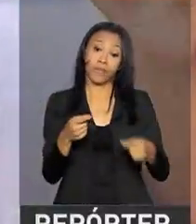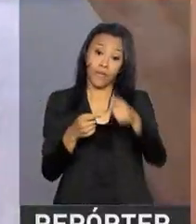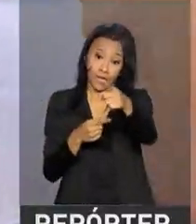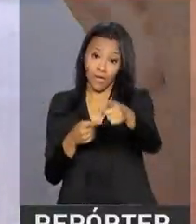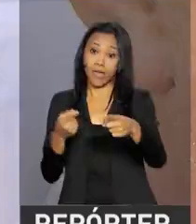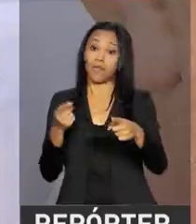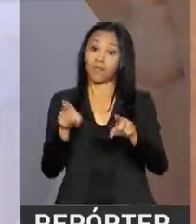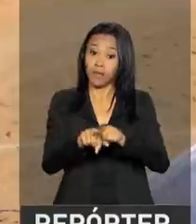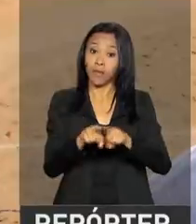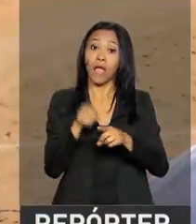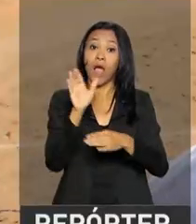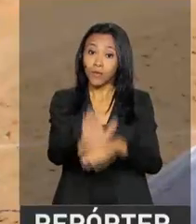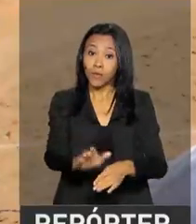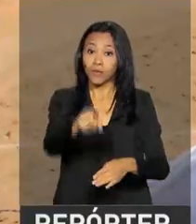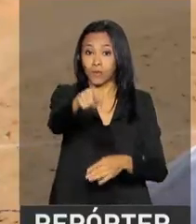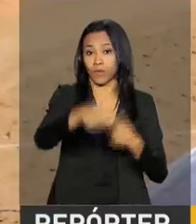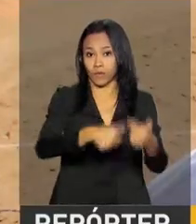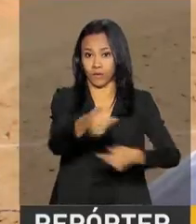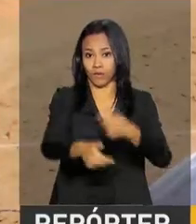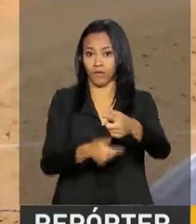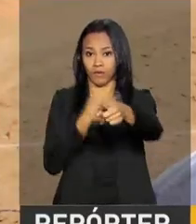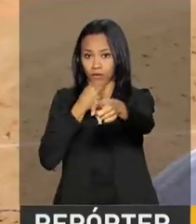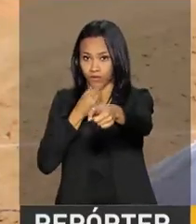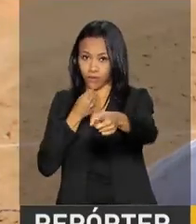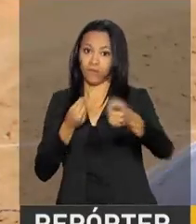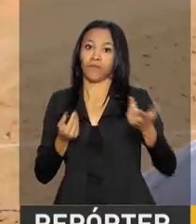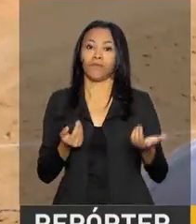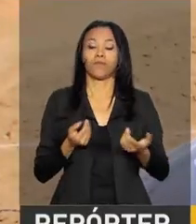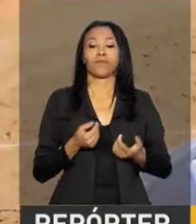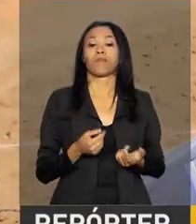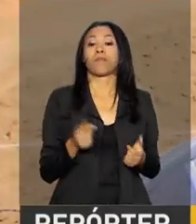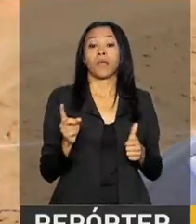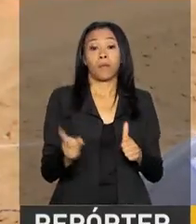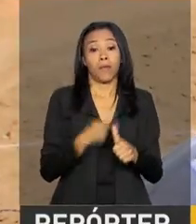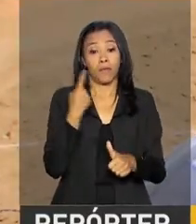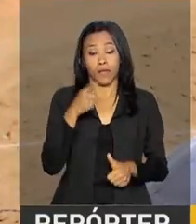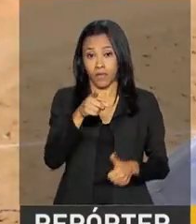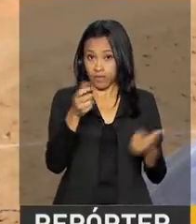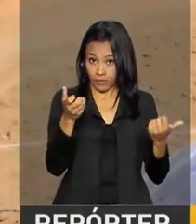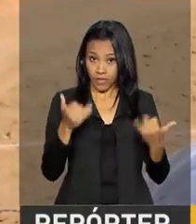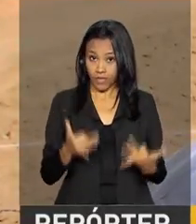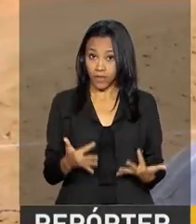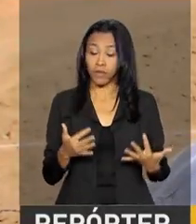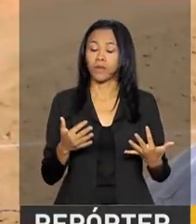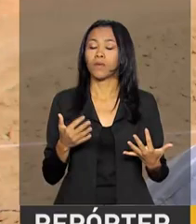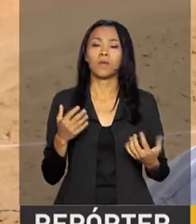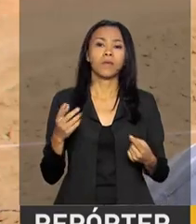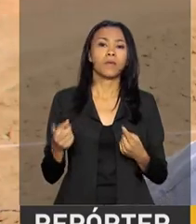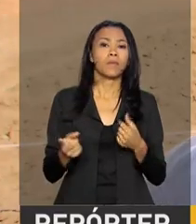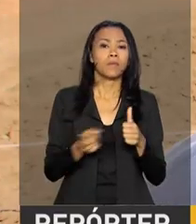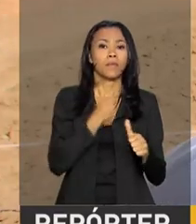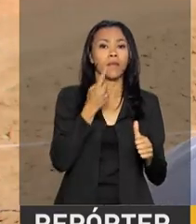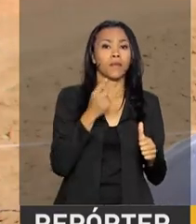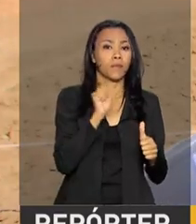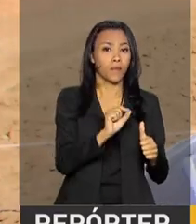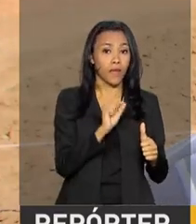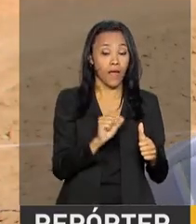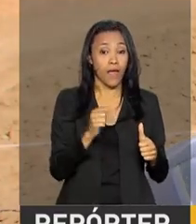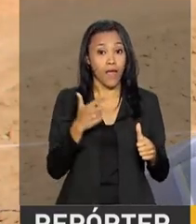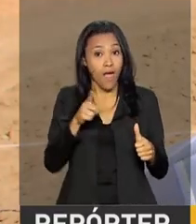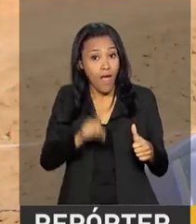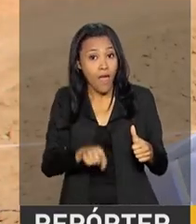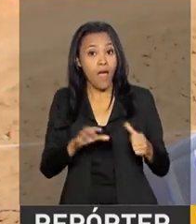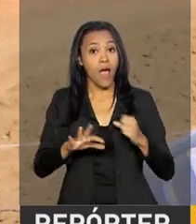participou da ação tem duas duas dimensões né a primeira é a possibilidade de você